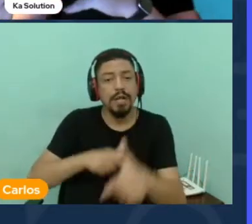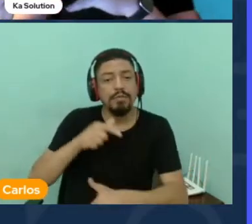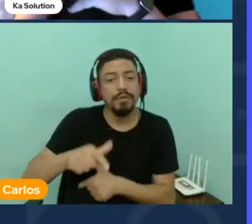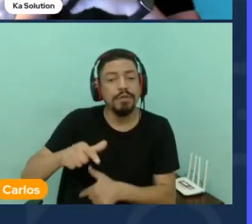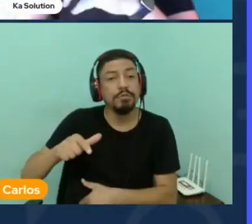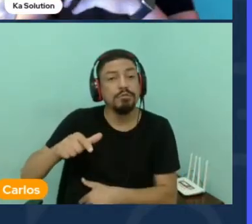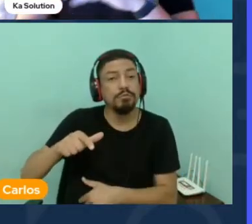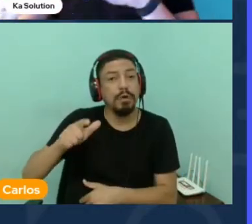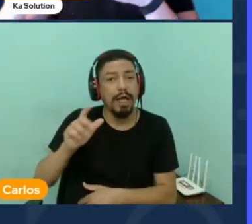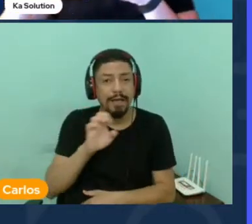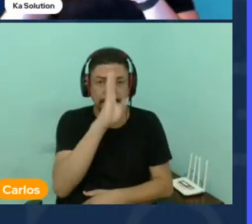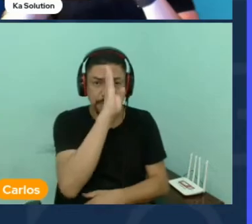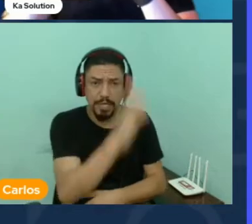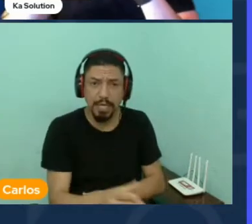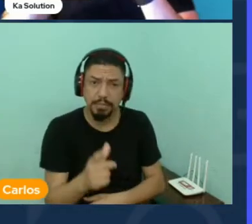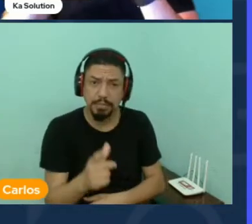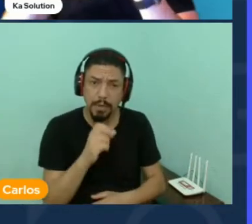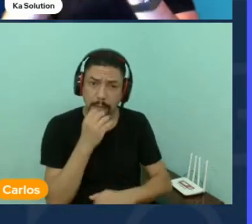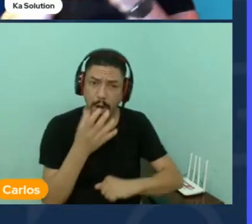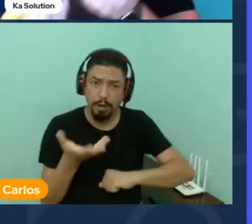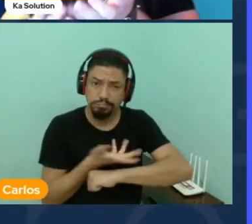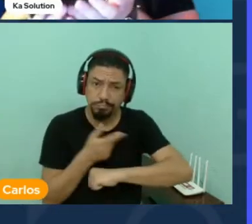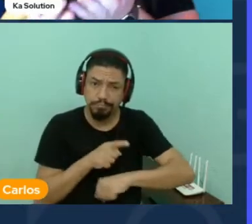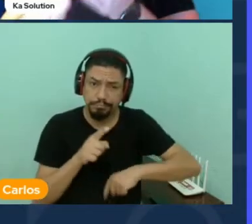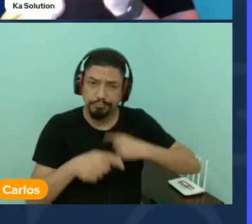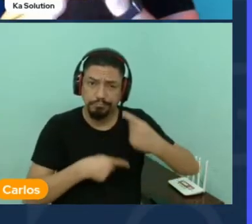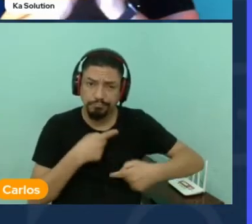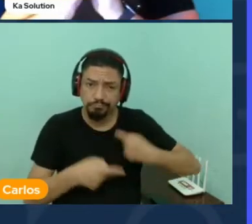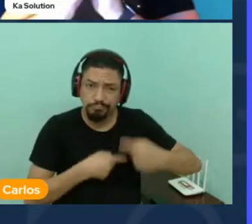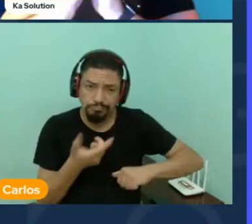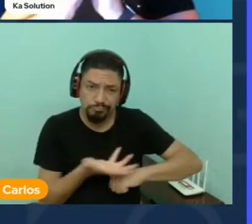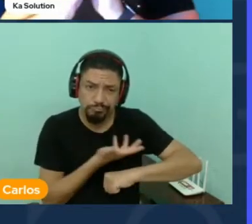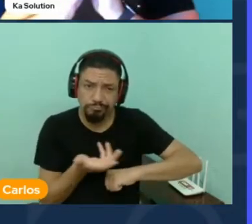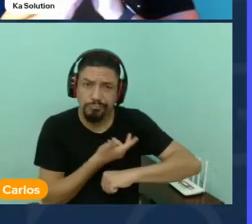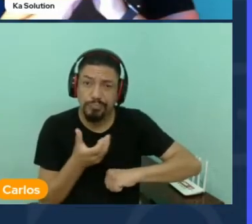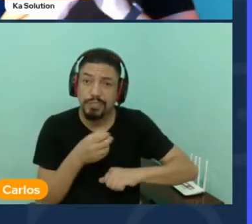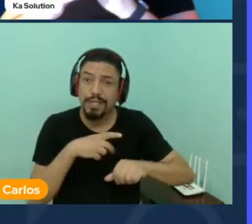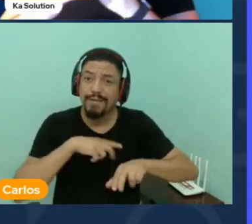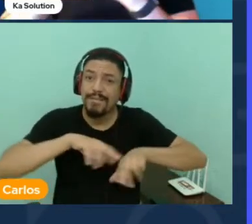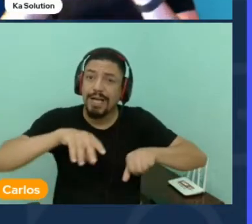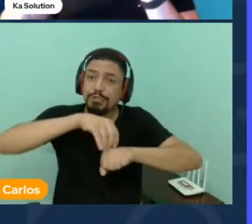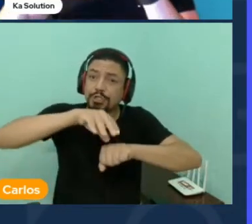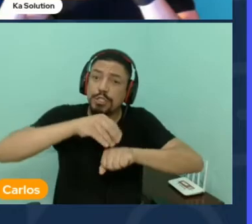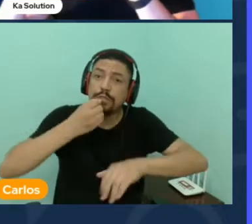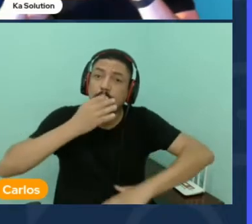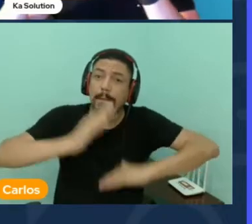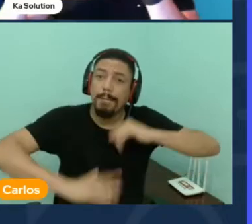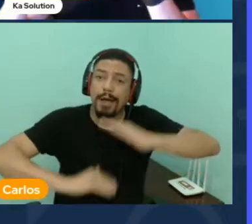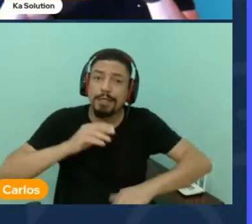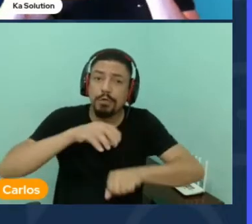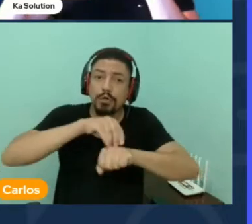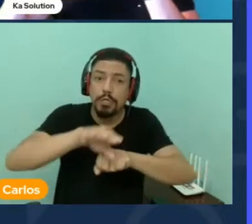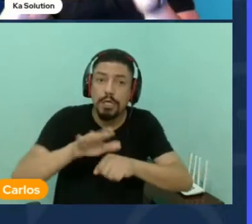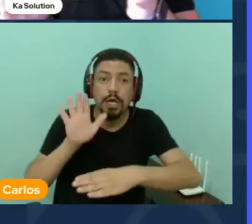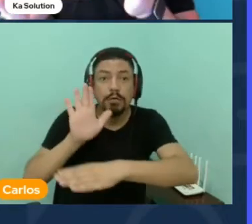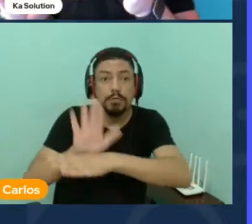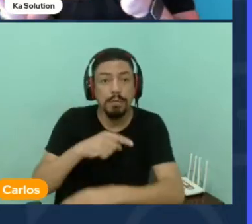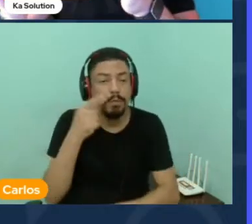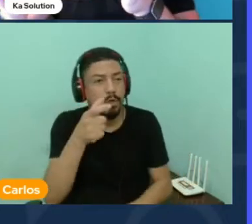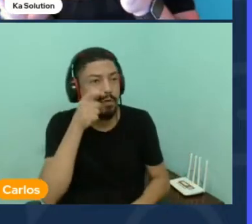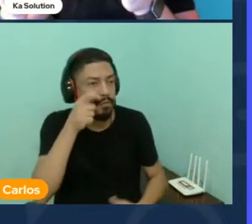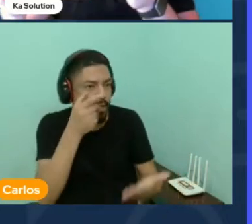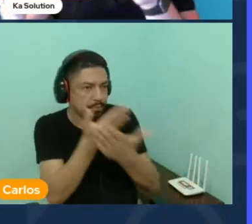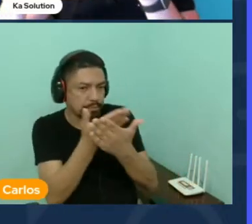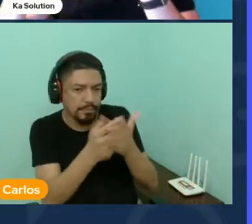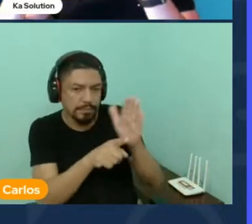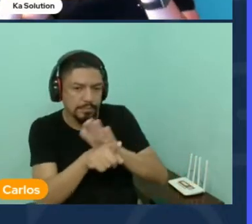bom desempenho. Então, é um conjunto de recomendações e boas práticas que é muito recomendado que a gente passe por